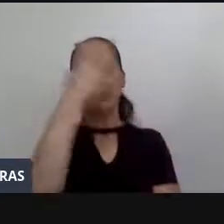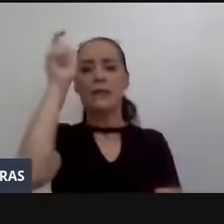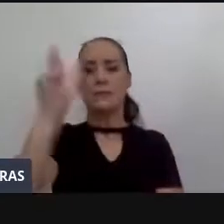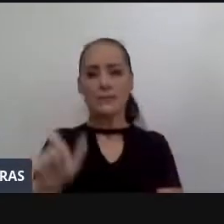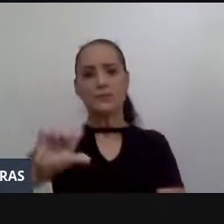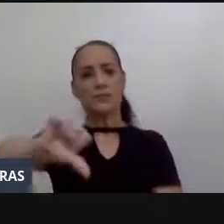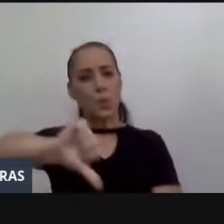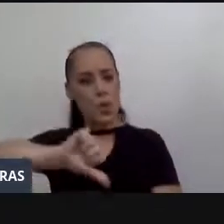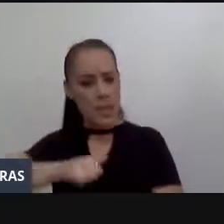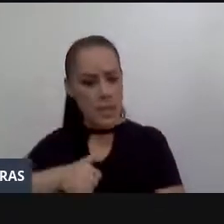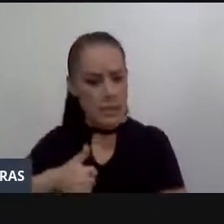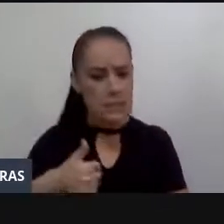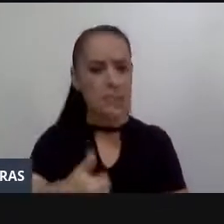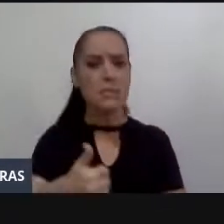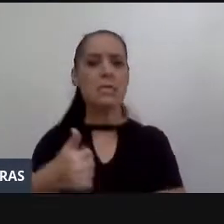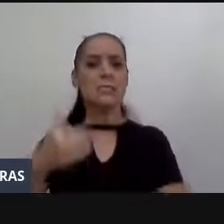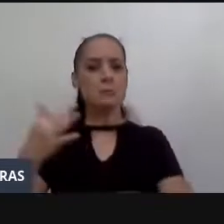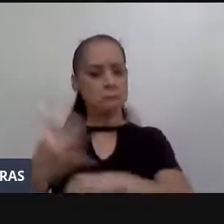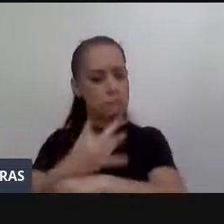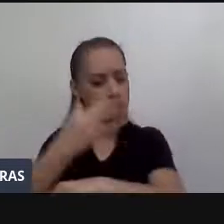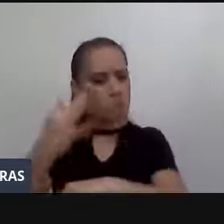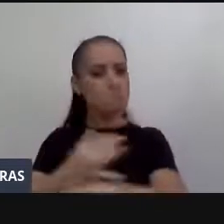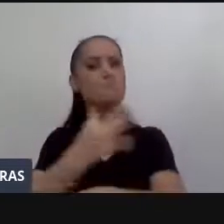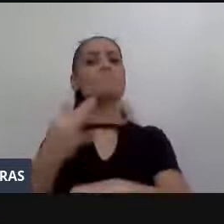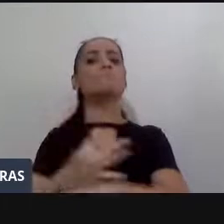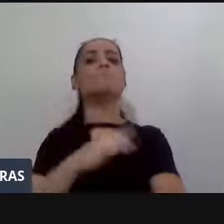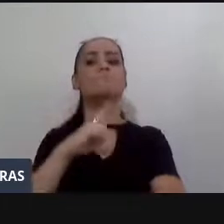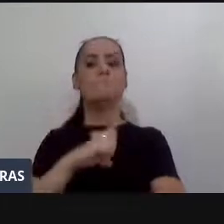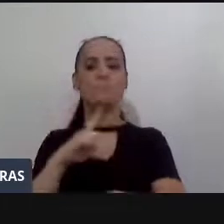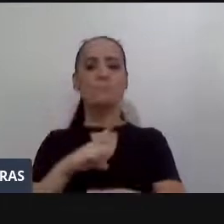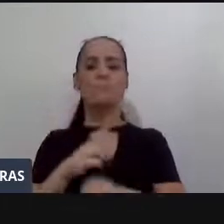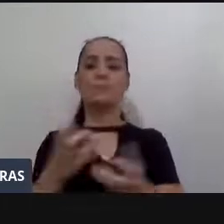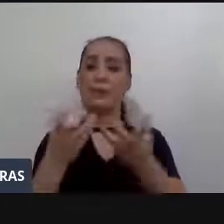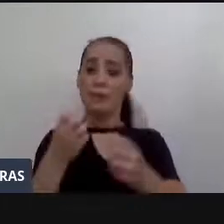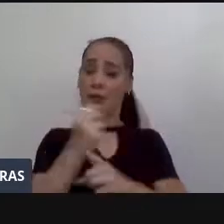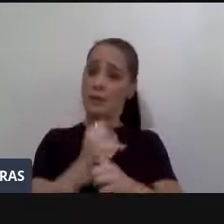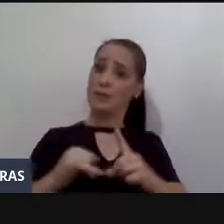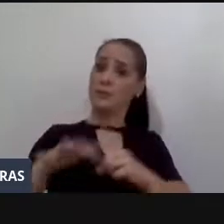são resistentes, né? E querem ter seu espaço na sociedade.